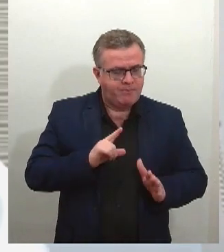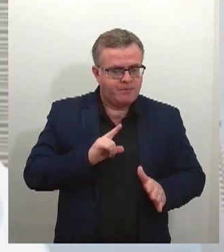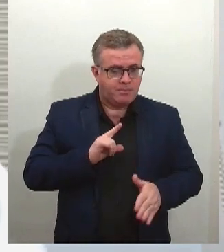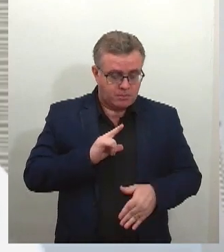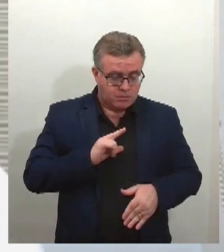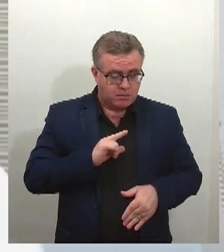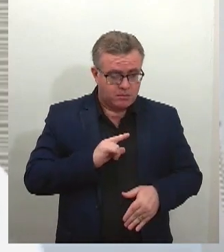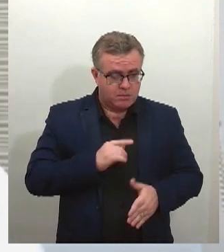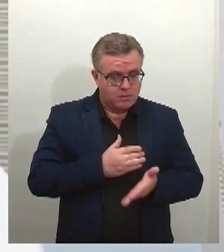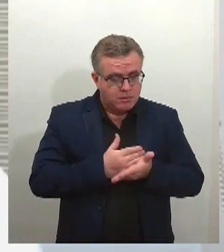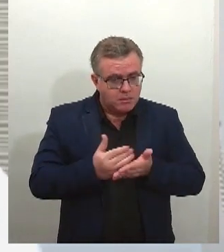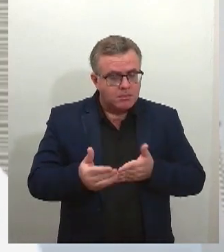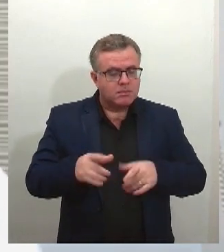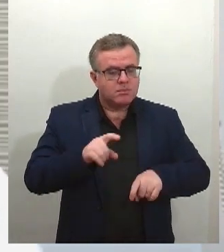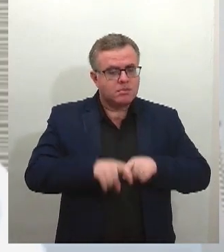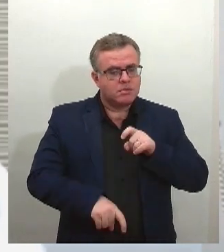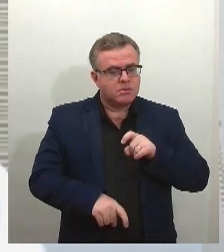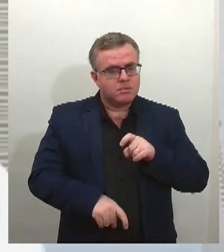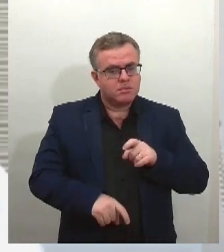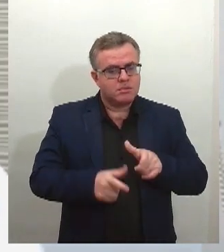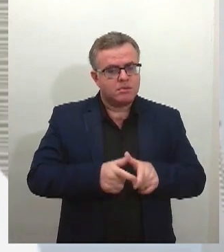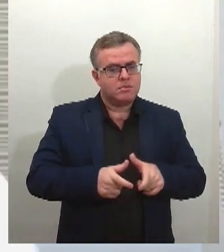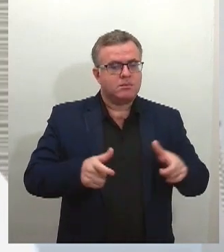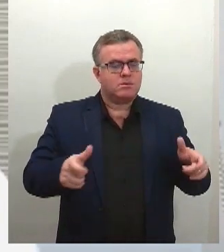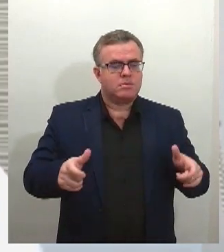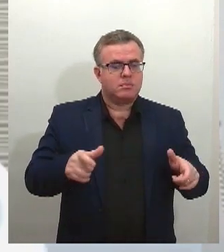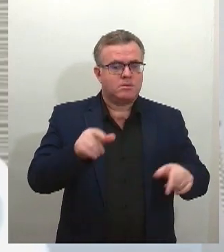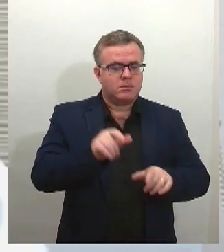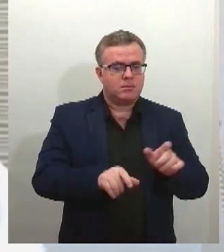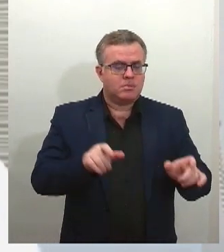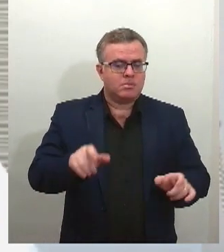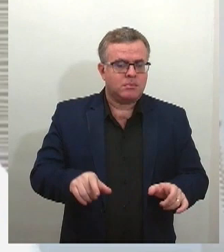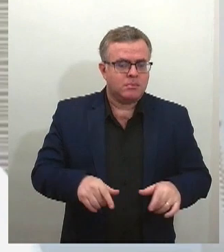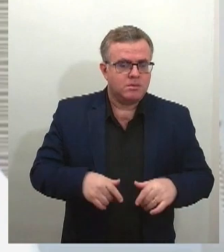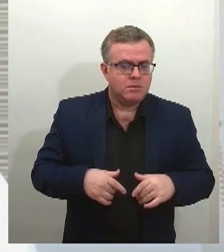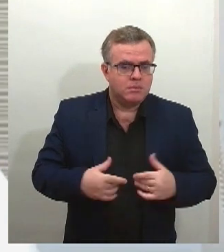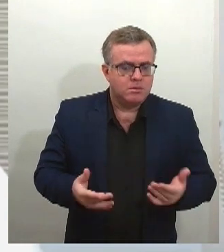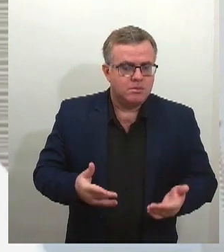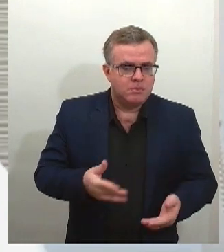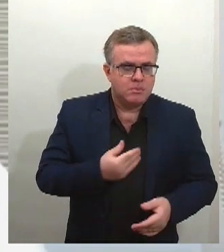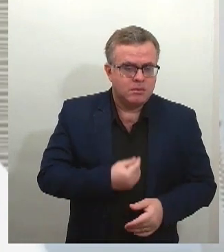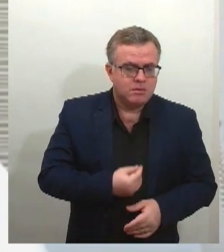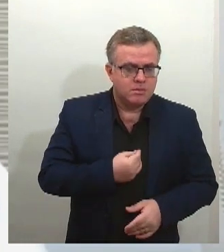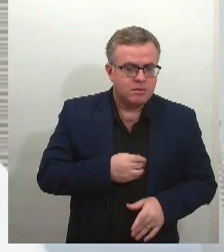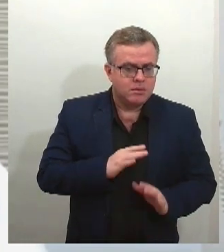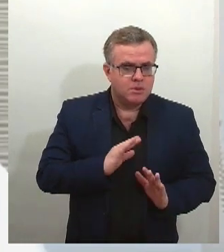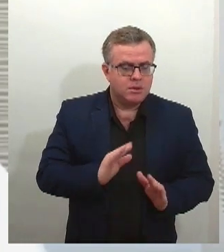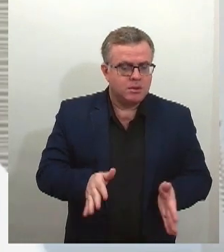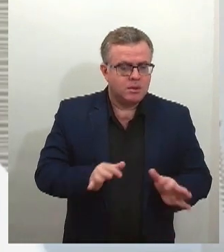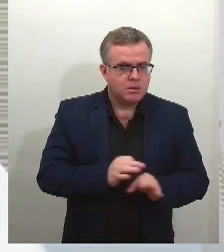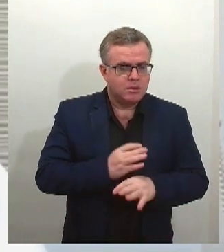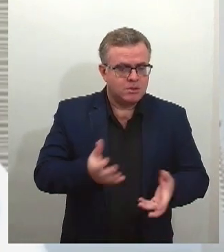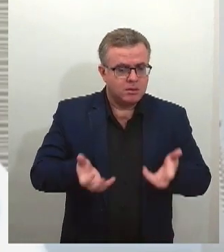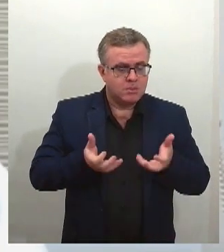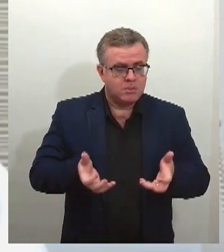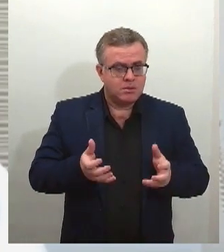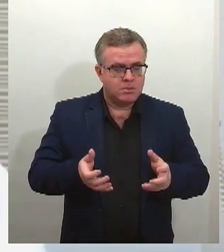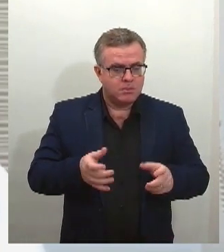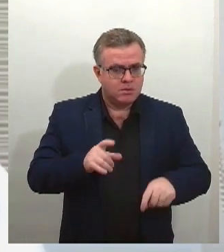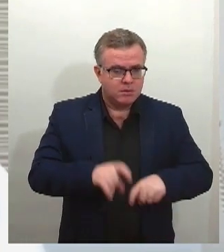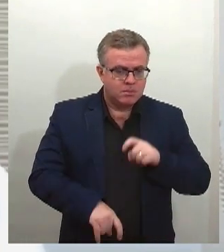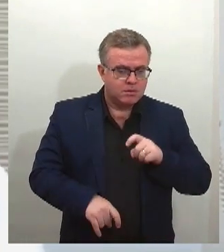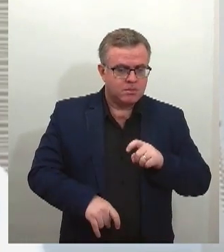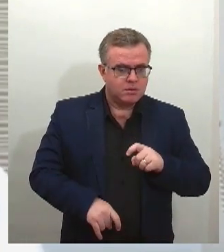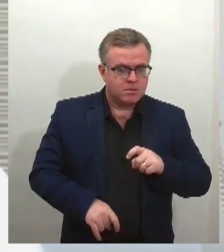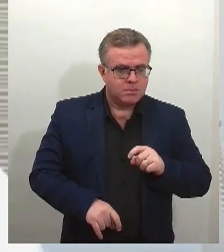a grande parcela da transmissão do HPV é por via sexual, mas não é 100%. Mas a gente colocaria